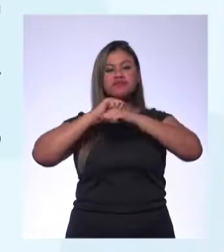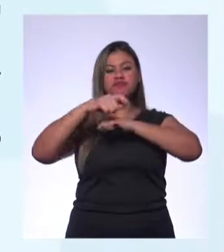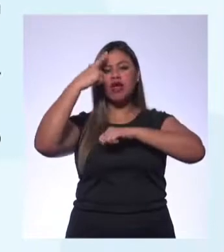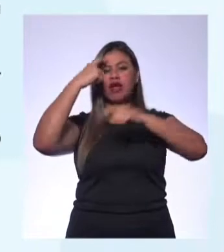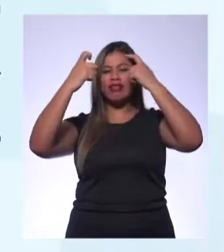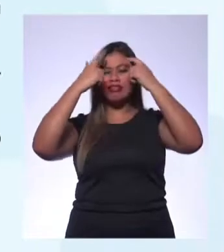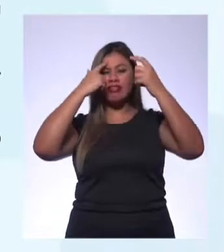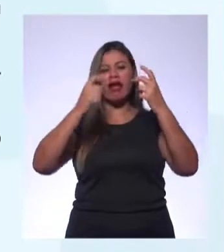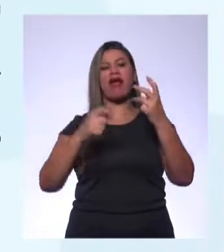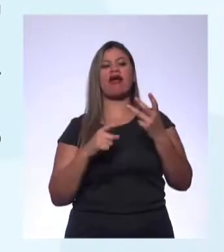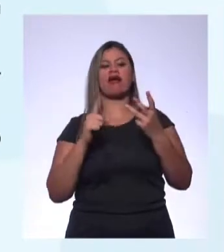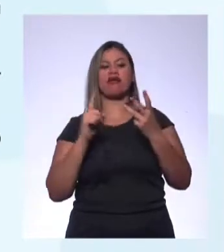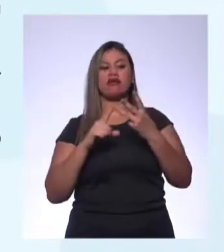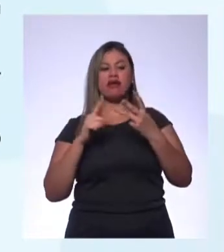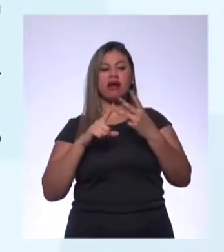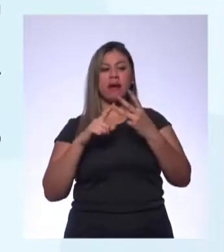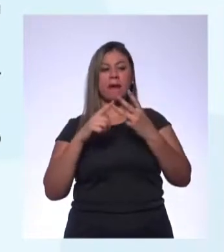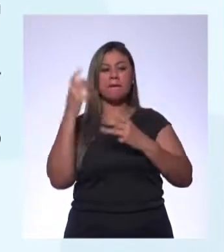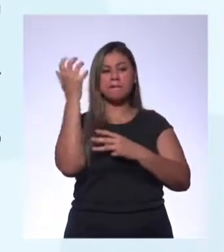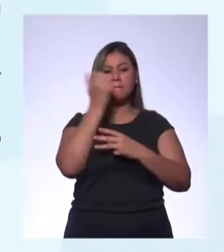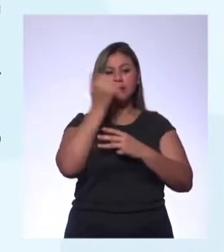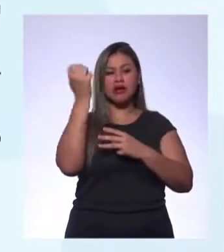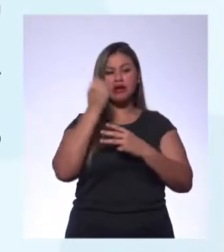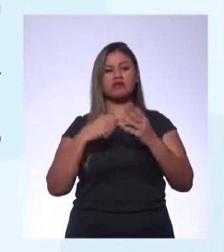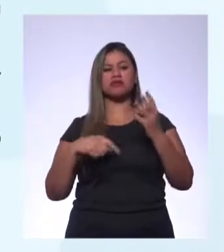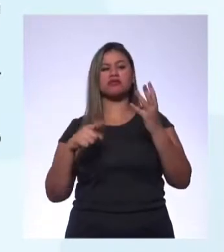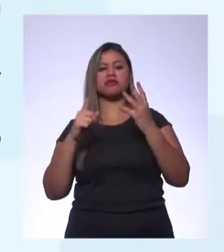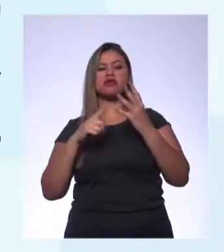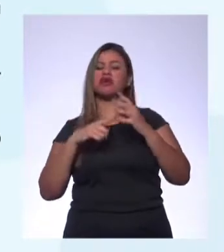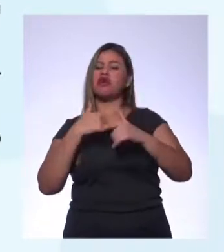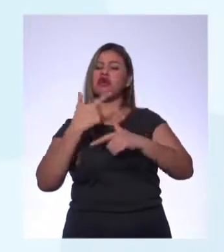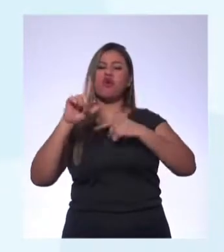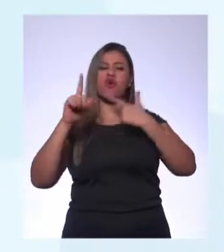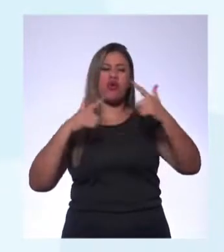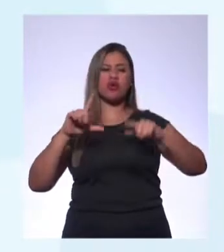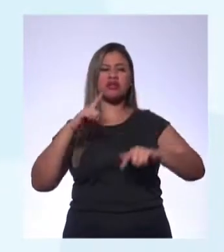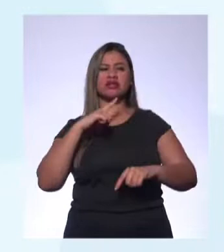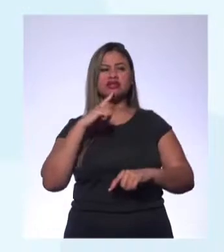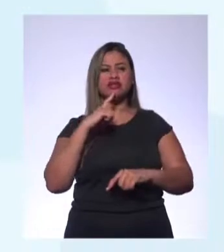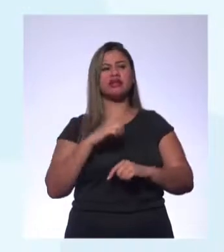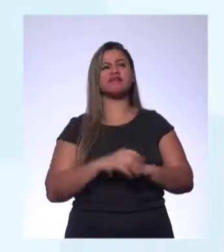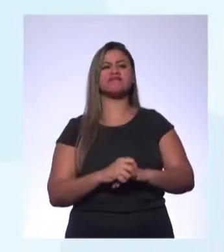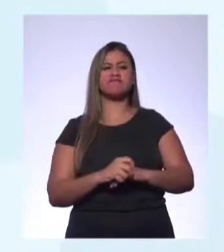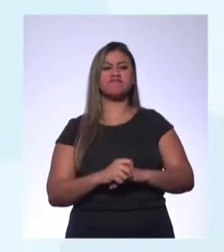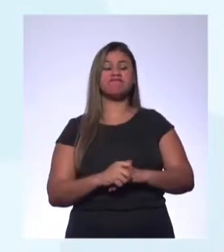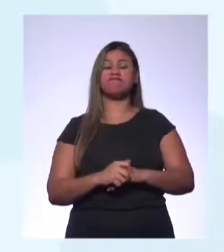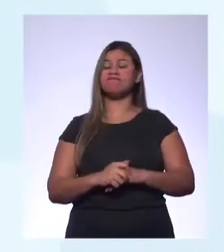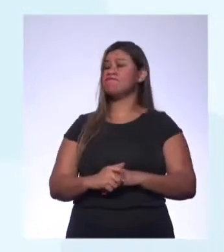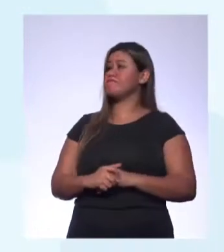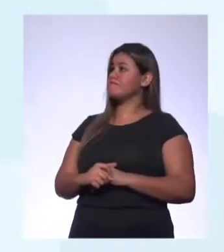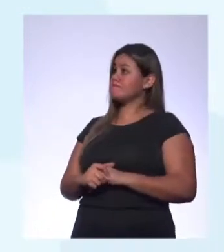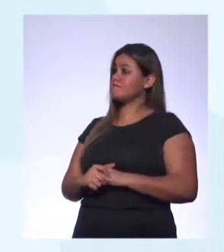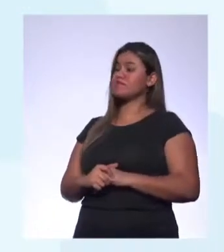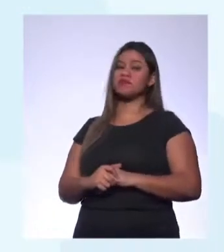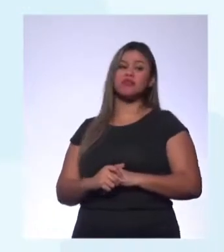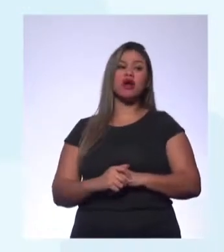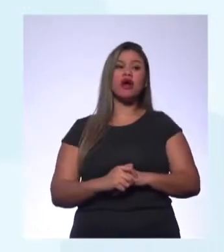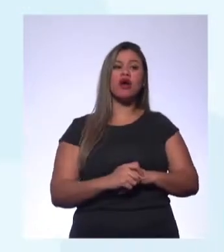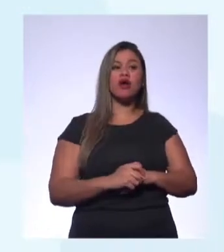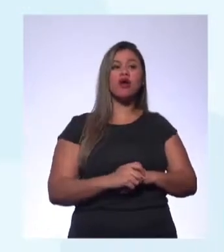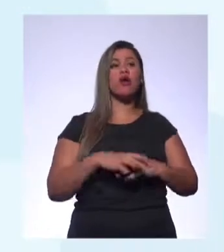social, branqueamento, entre outras. Um expoente aí dessas